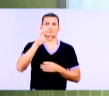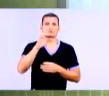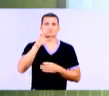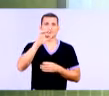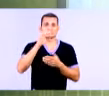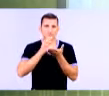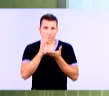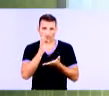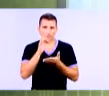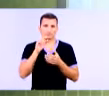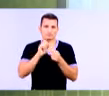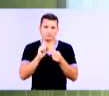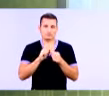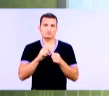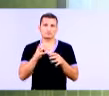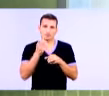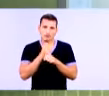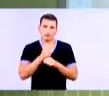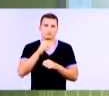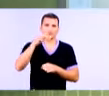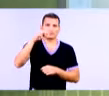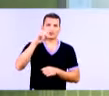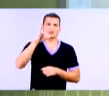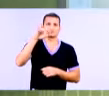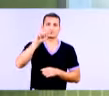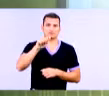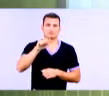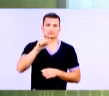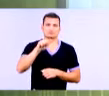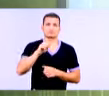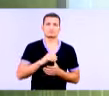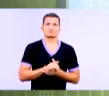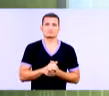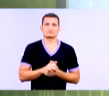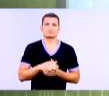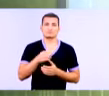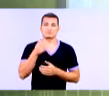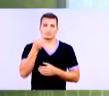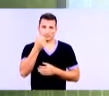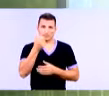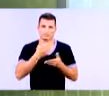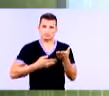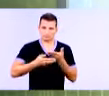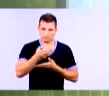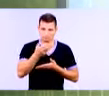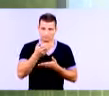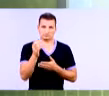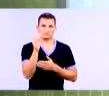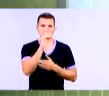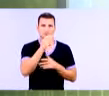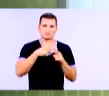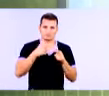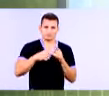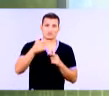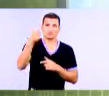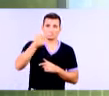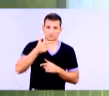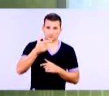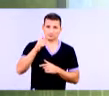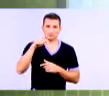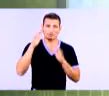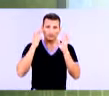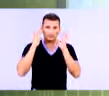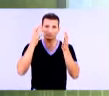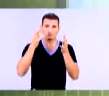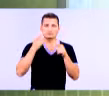ponderada. Né? Então, você vai ter a segunda interação. A primeira interação é você vai postar um problema. A segunda interação é você vai